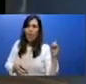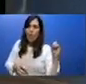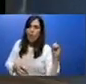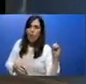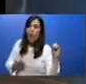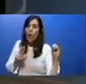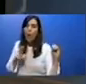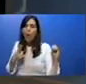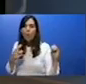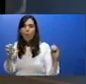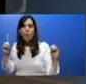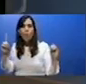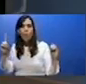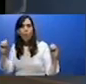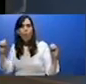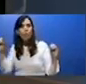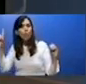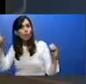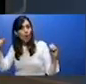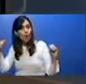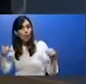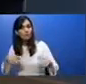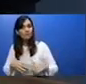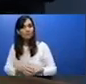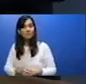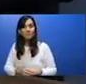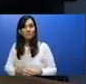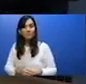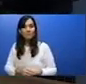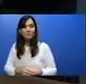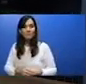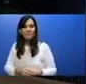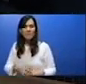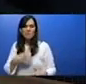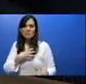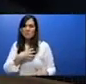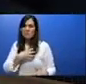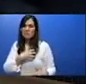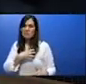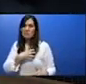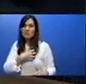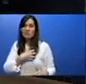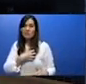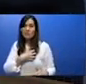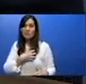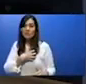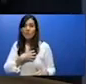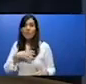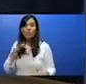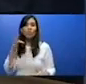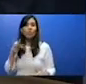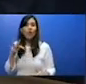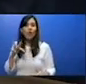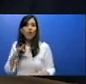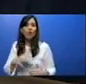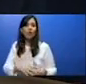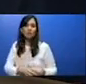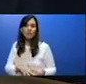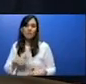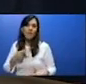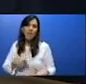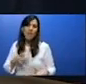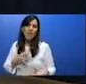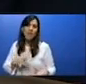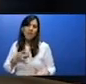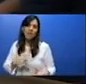ou dó? Sinto da família que não tem onde morar. Eu sinto dó ou sinto dó?